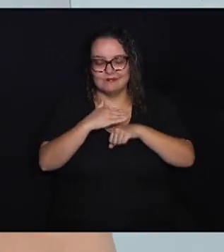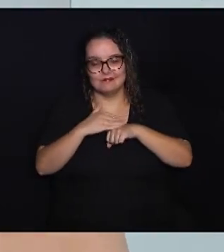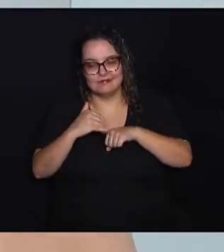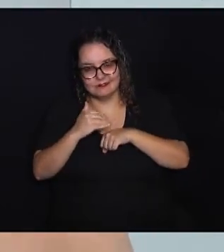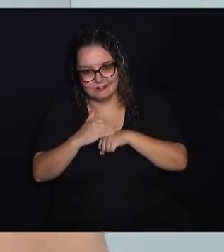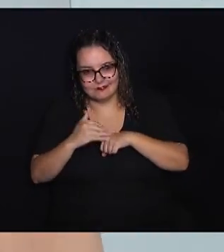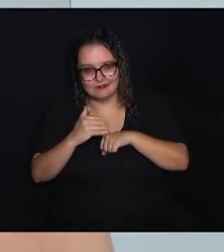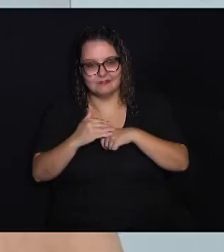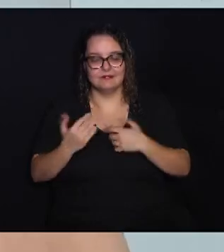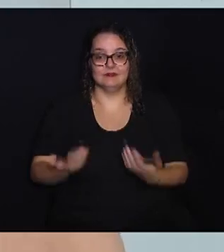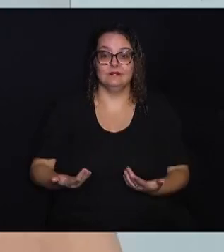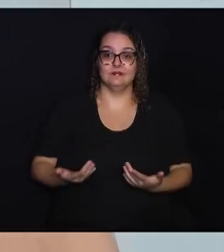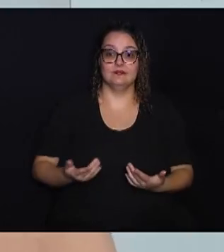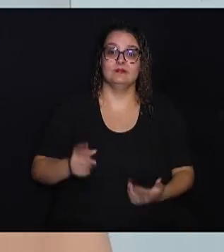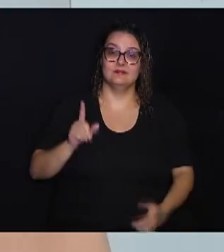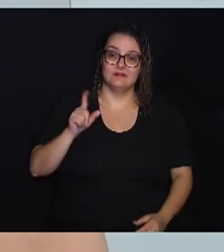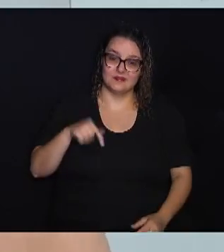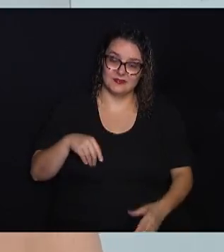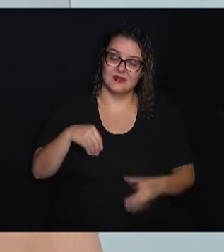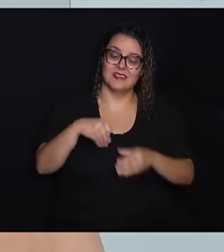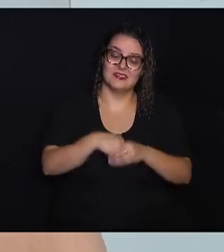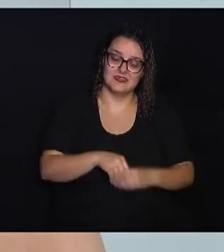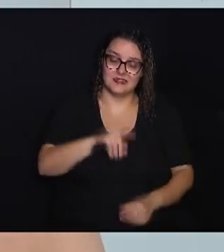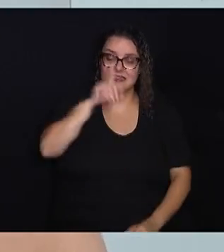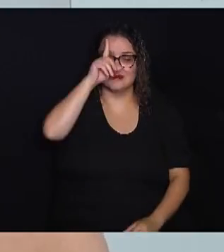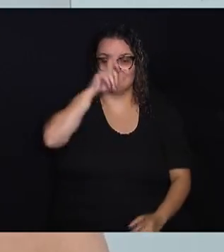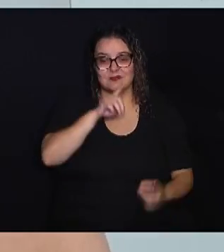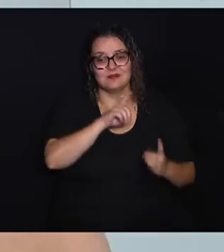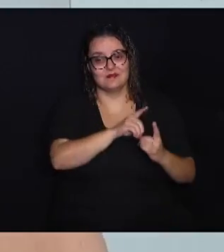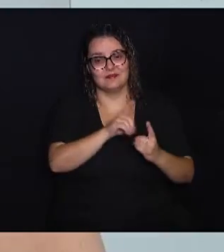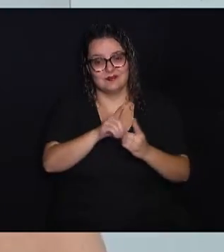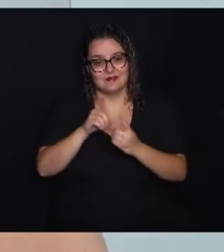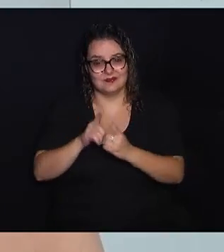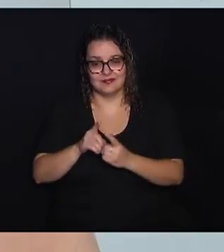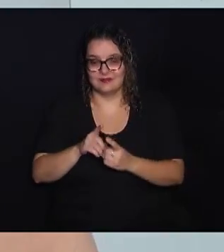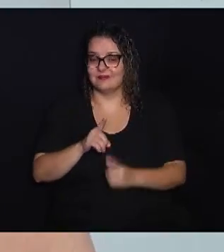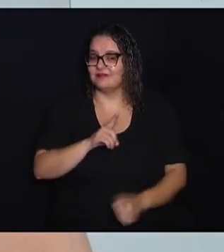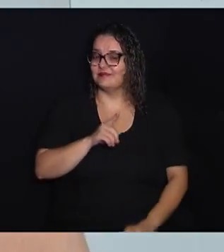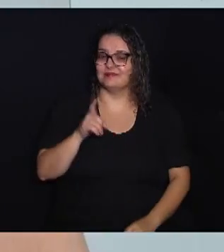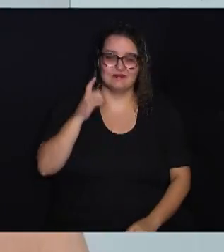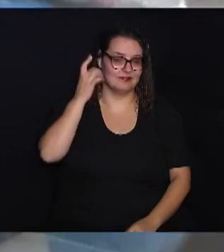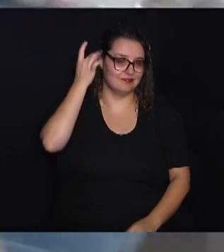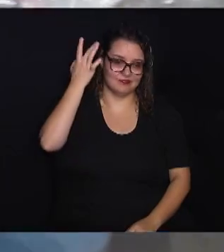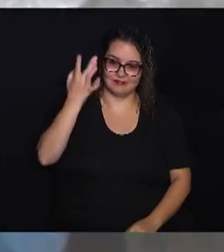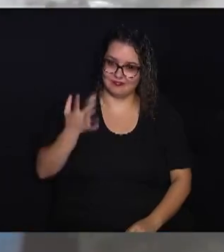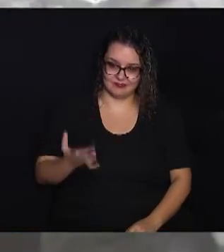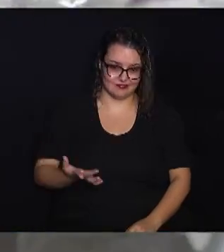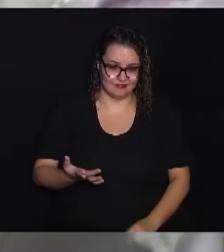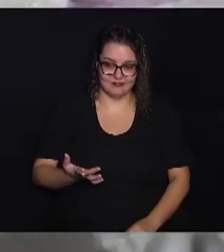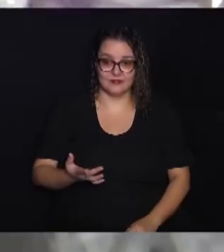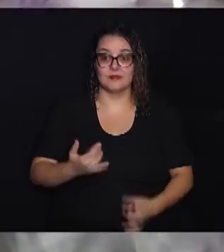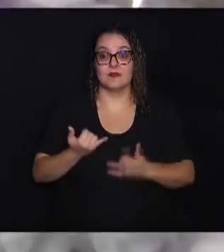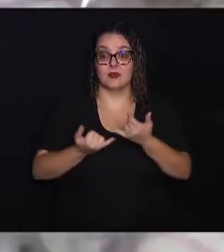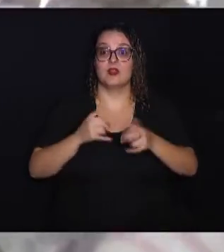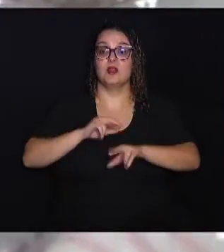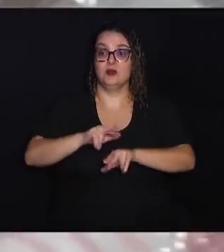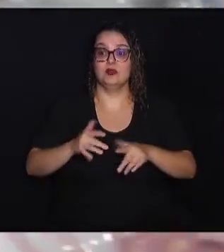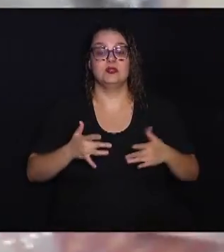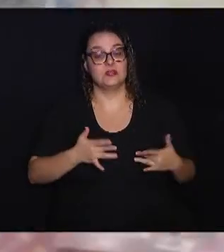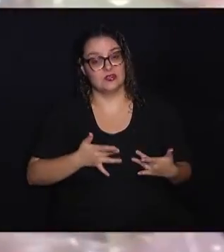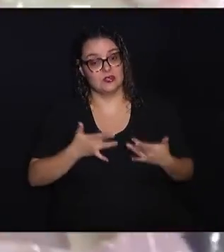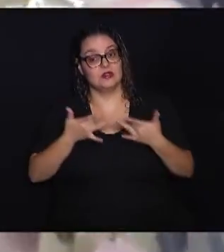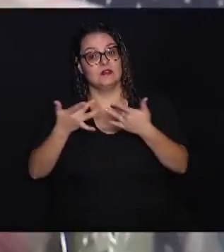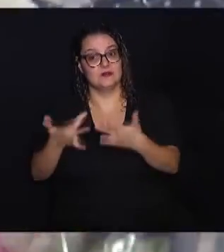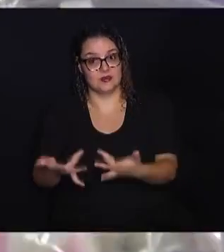acariciadas, porque estar num hospital, estar num atendimento hospitalizado não é fácil, né? Os brinquedos serão entregues